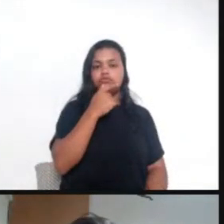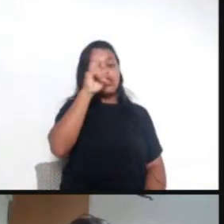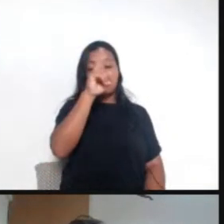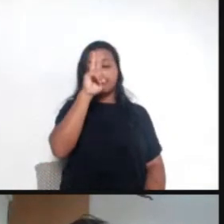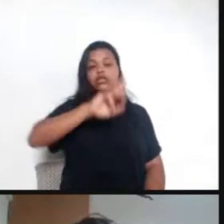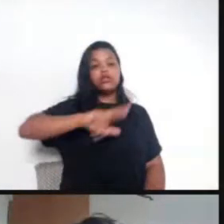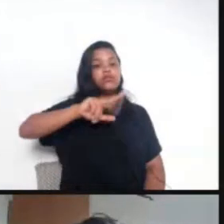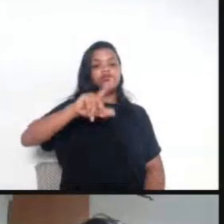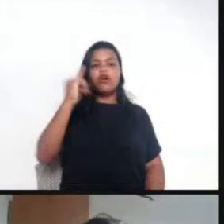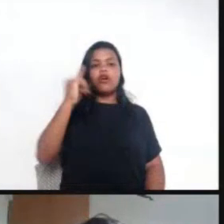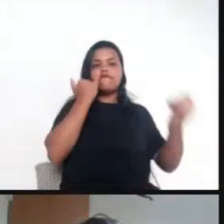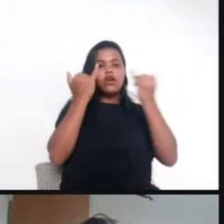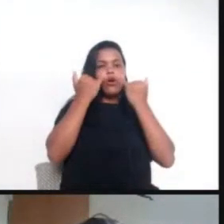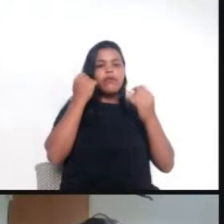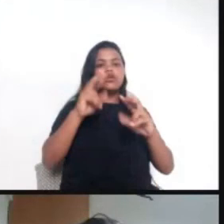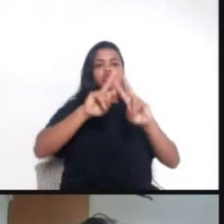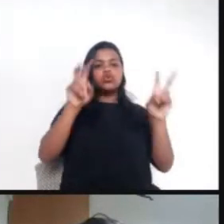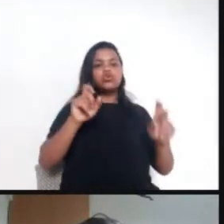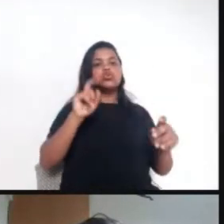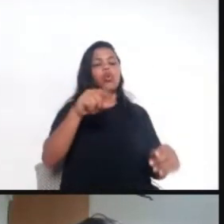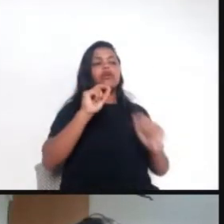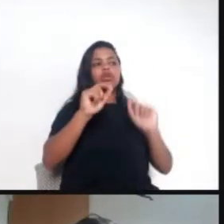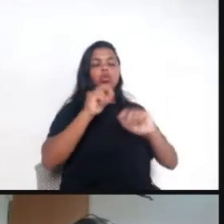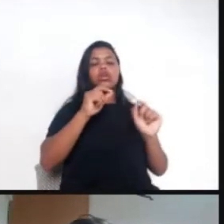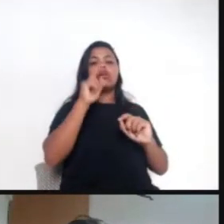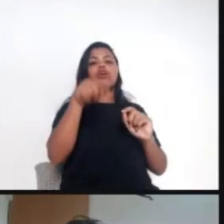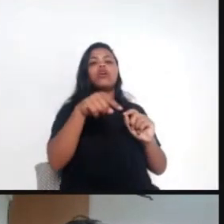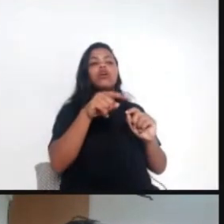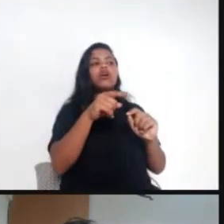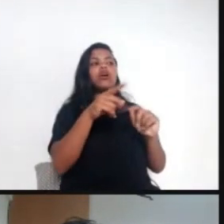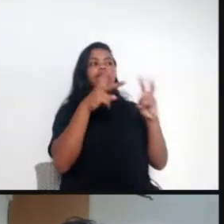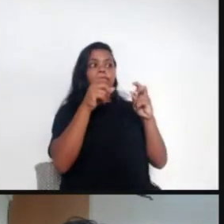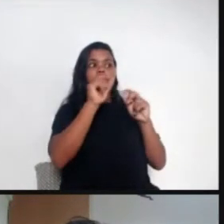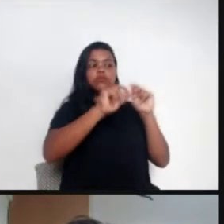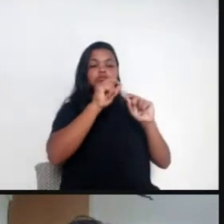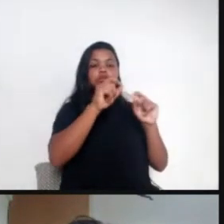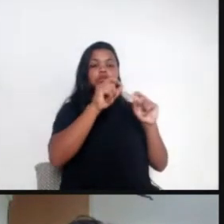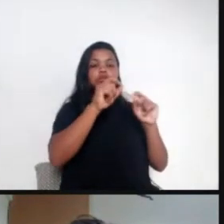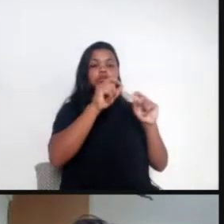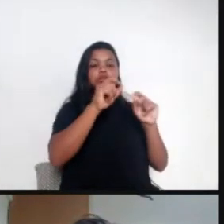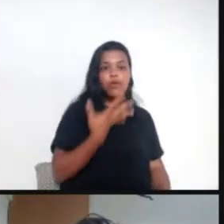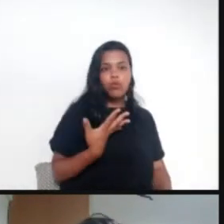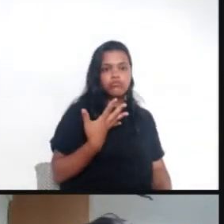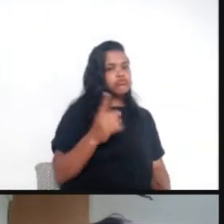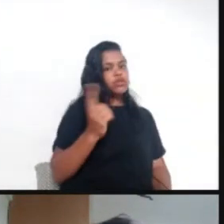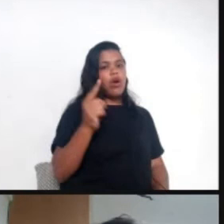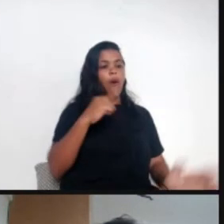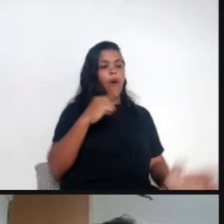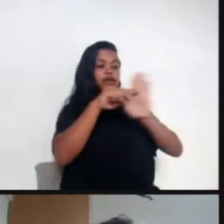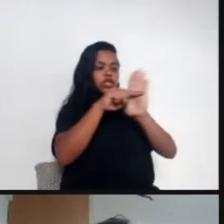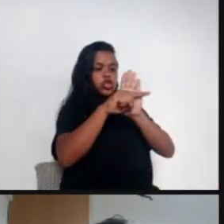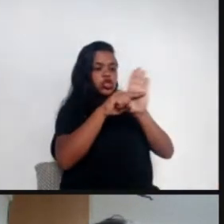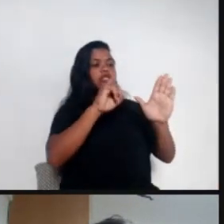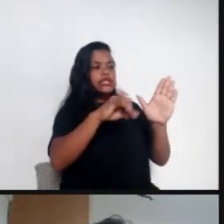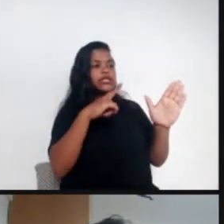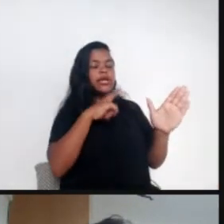à eficácia do tratamento. Ele analisou principalmente o risco do tratamento. Então, 96 mil